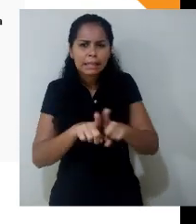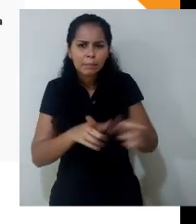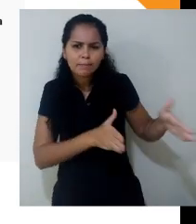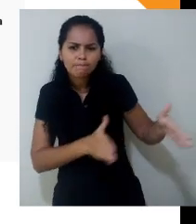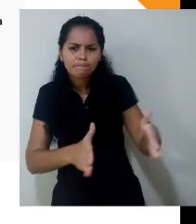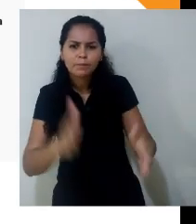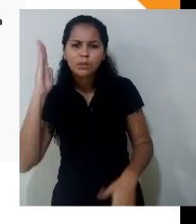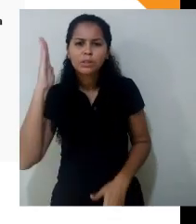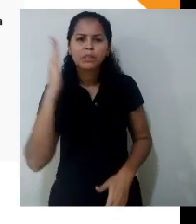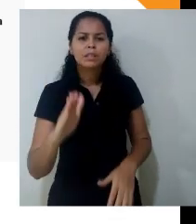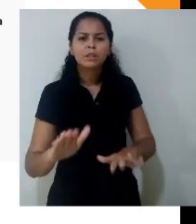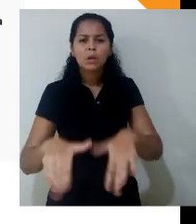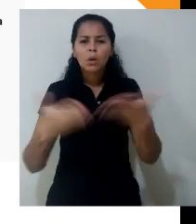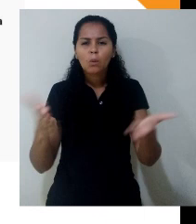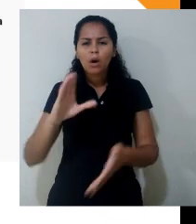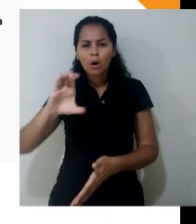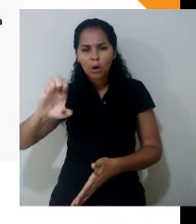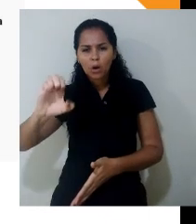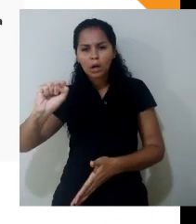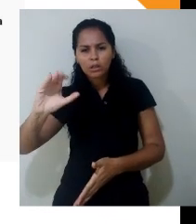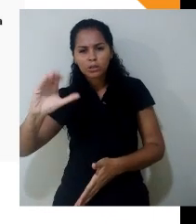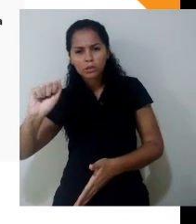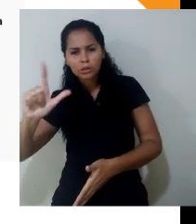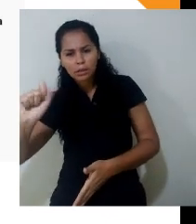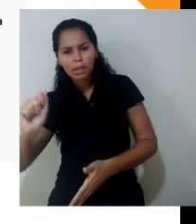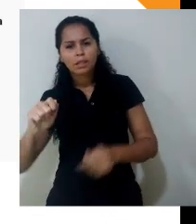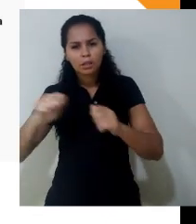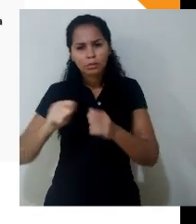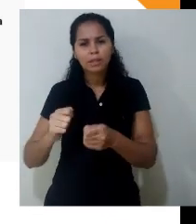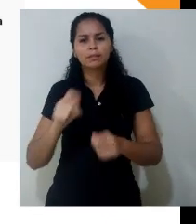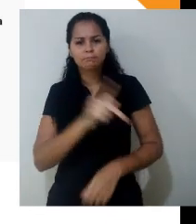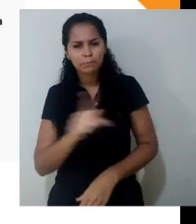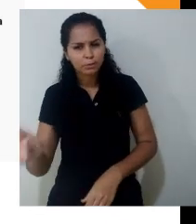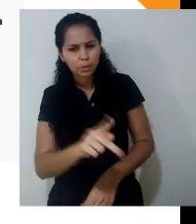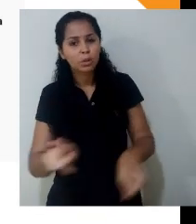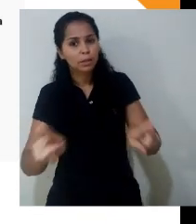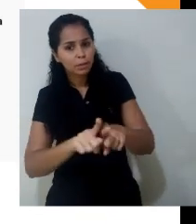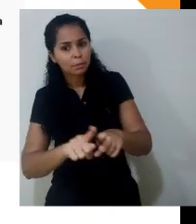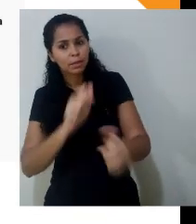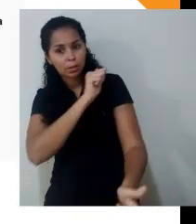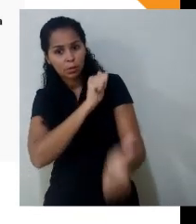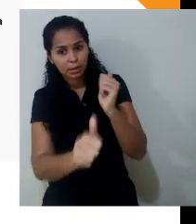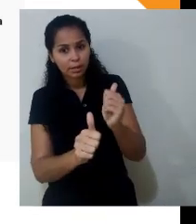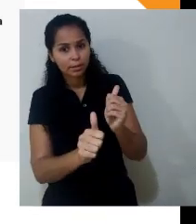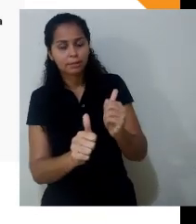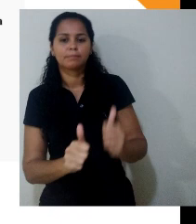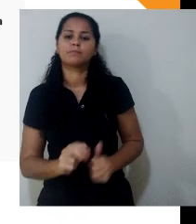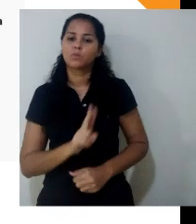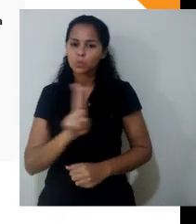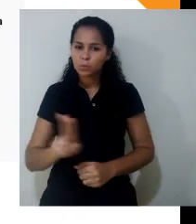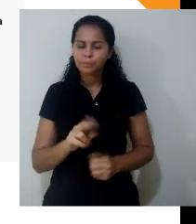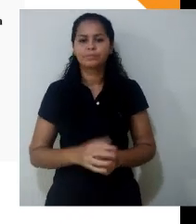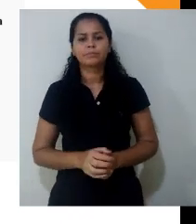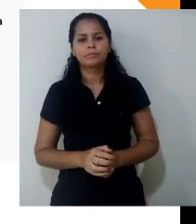reta, qual seria a escala entre a pista feita pelo professor e a percorrida pelo atleta? As alternativas são letra A, 1